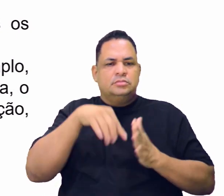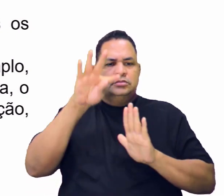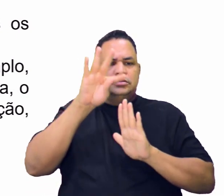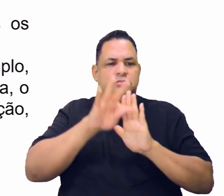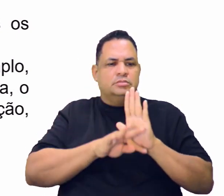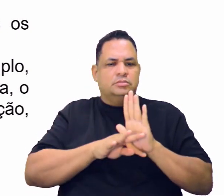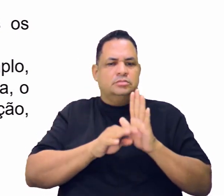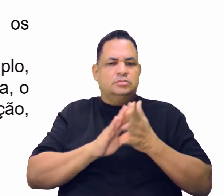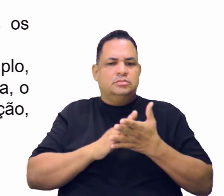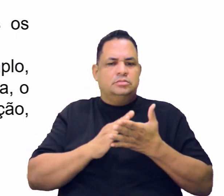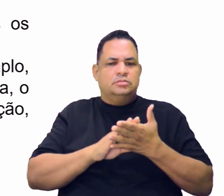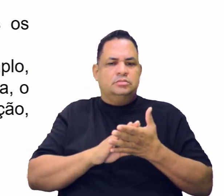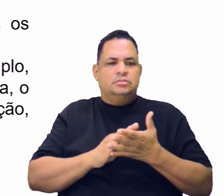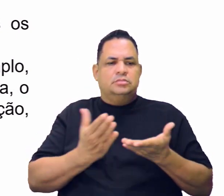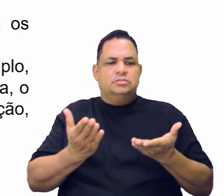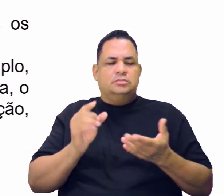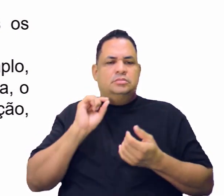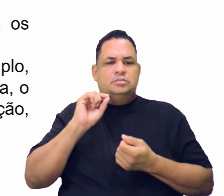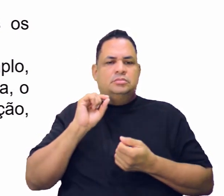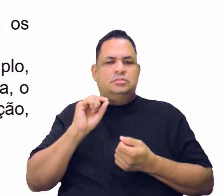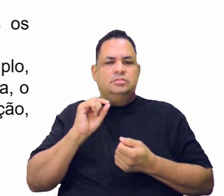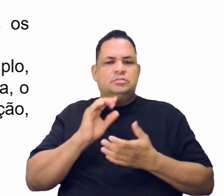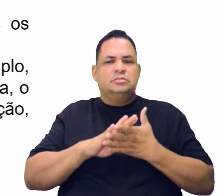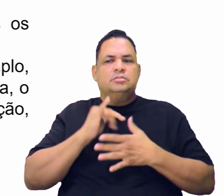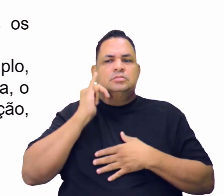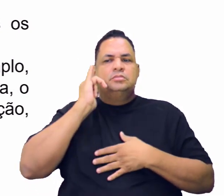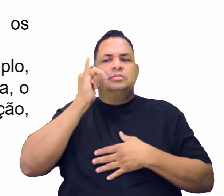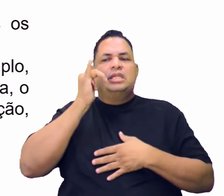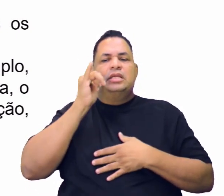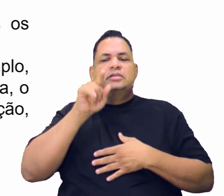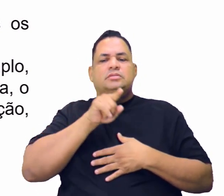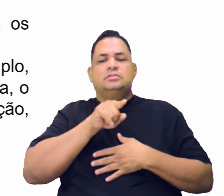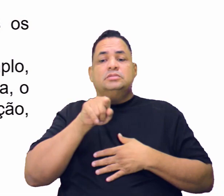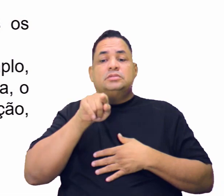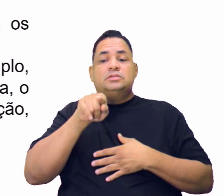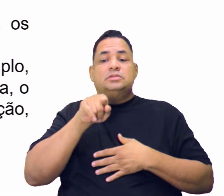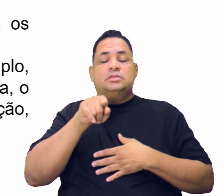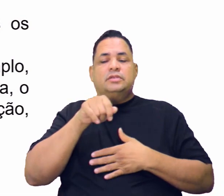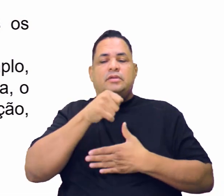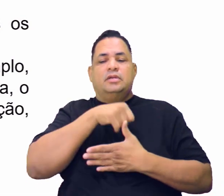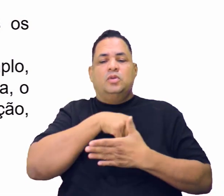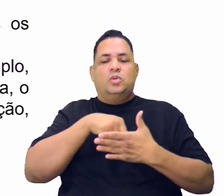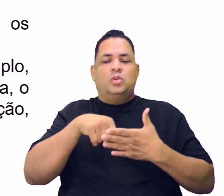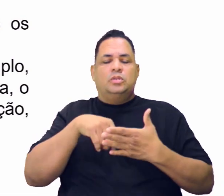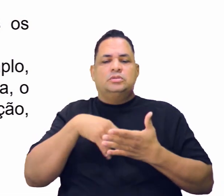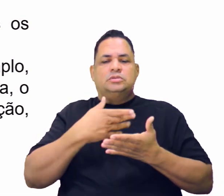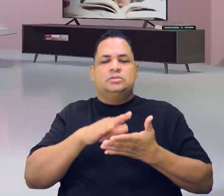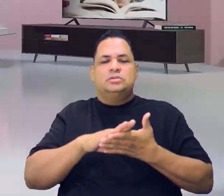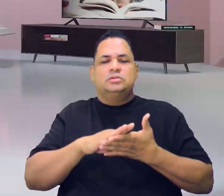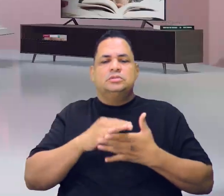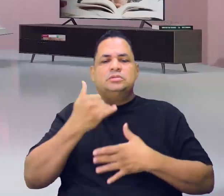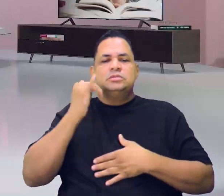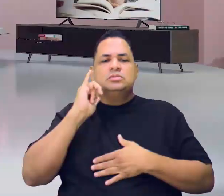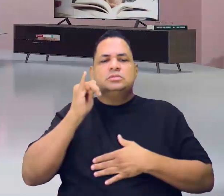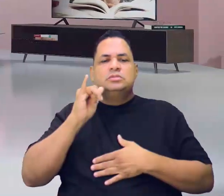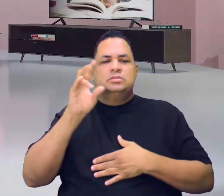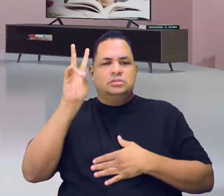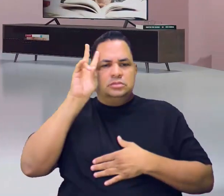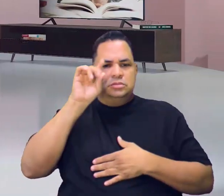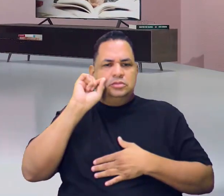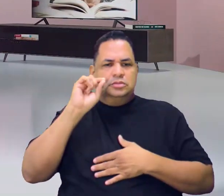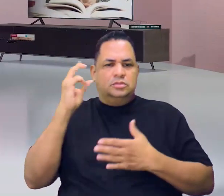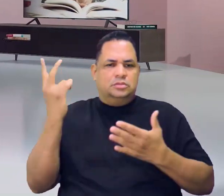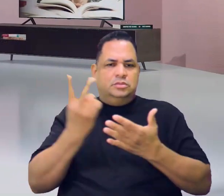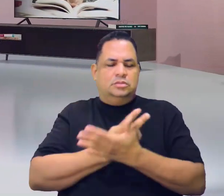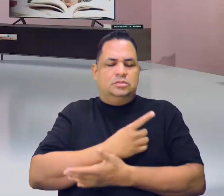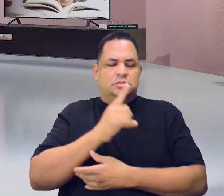ser narrativa, que você vai contar, é você que vai contar a sua história, o seu relato do que acontece